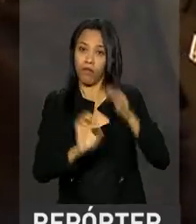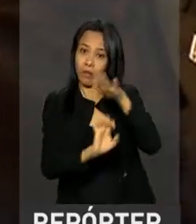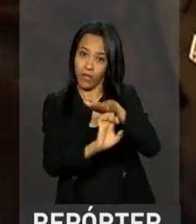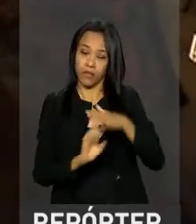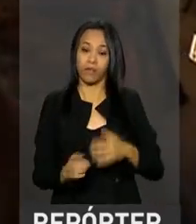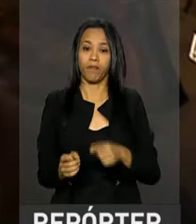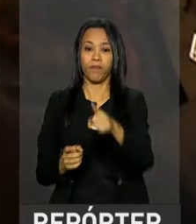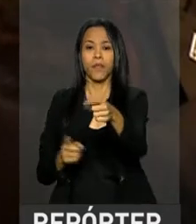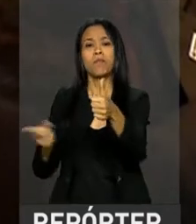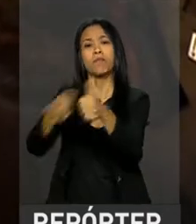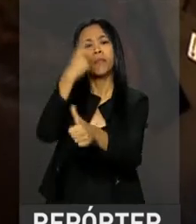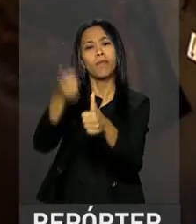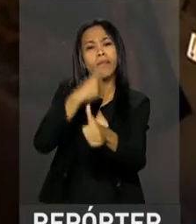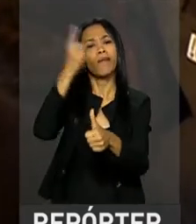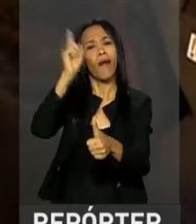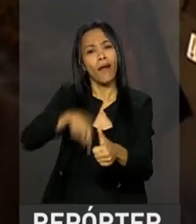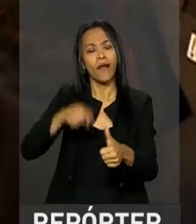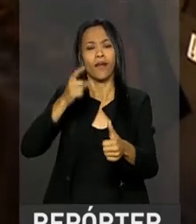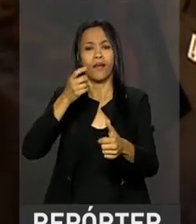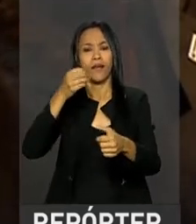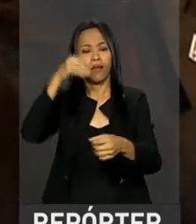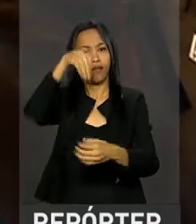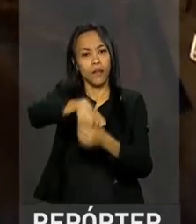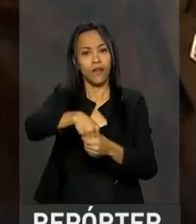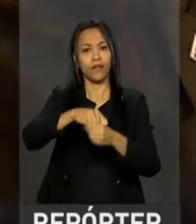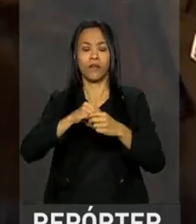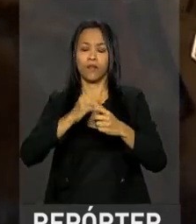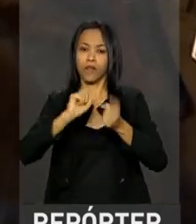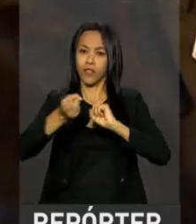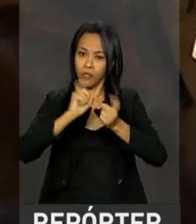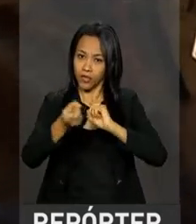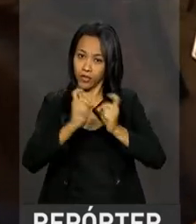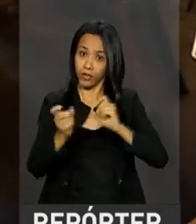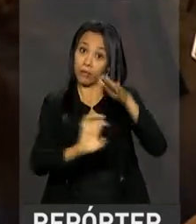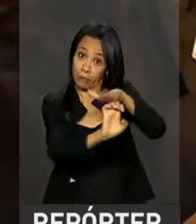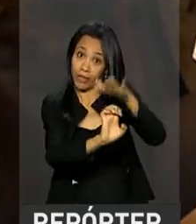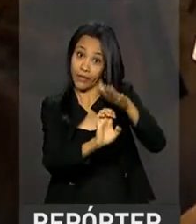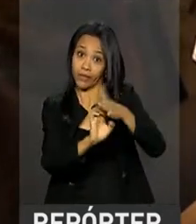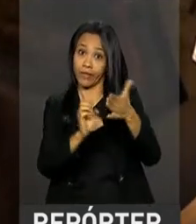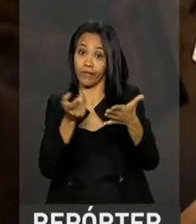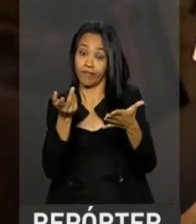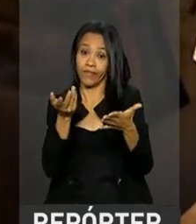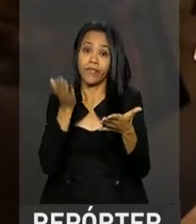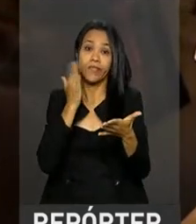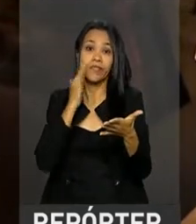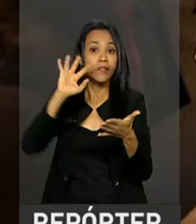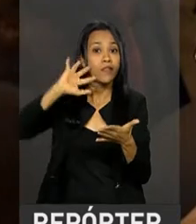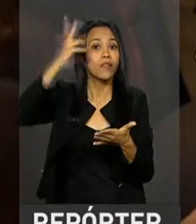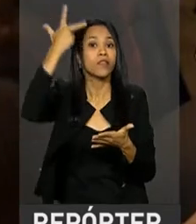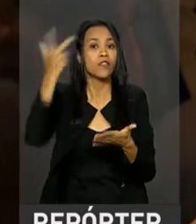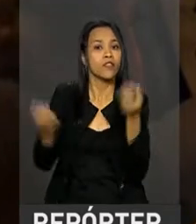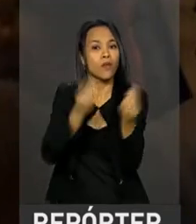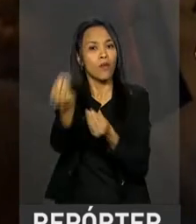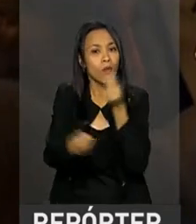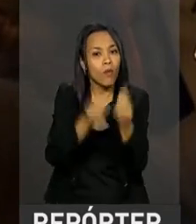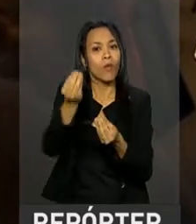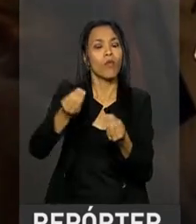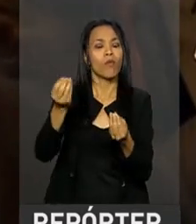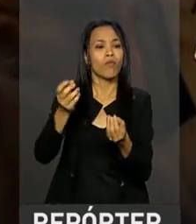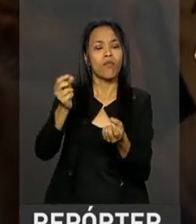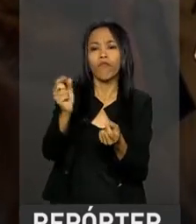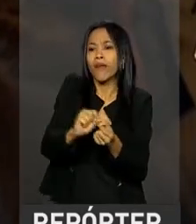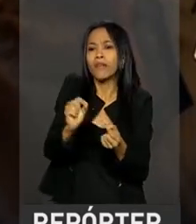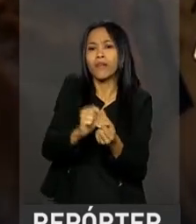aprovar este encaminhamento, o que deve fazer provavelmente, deve discutir, né, porque a decisão